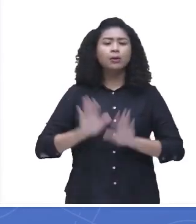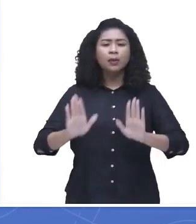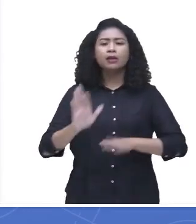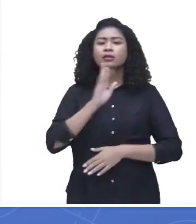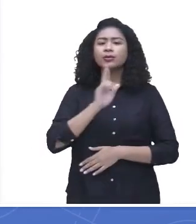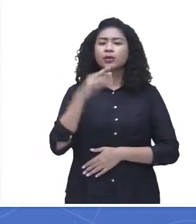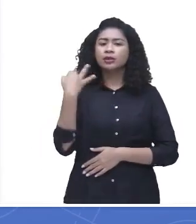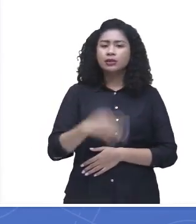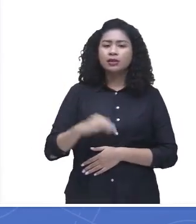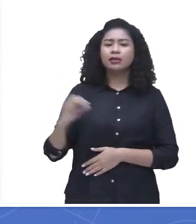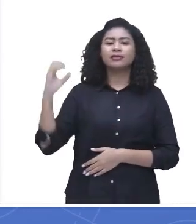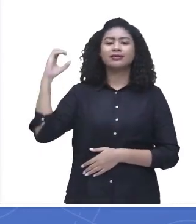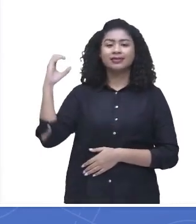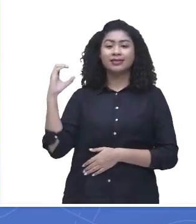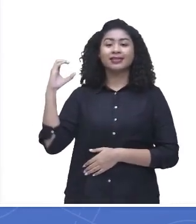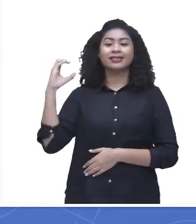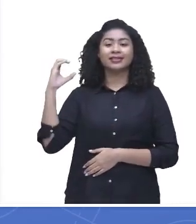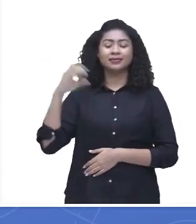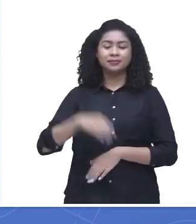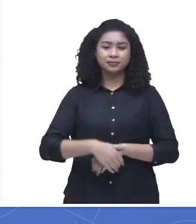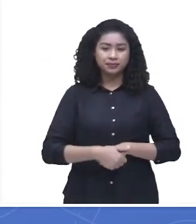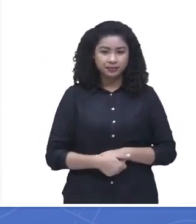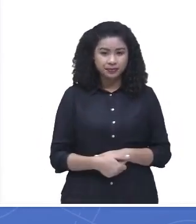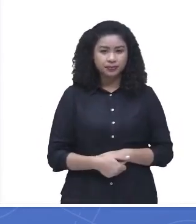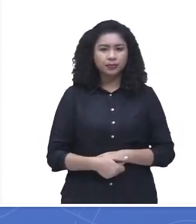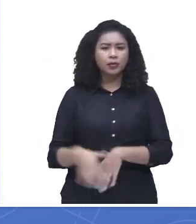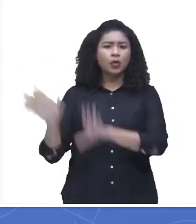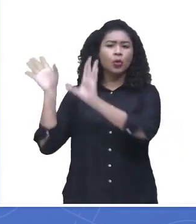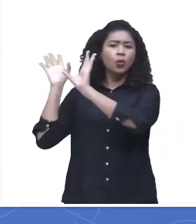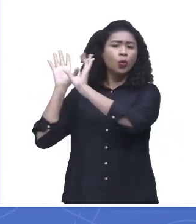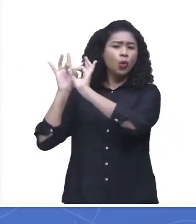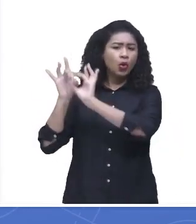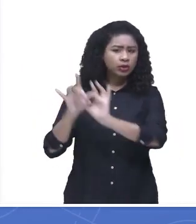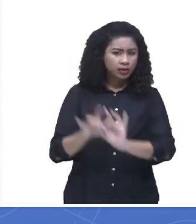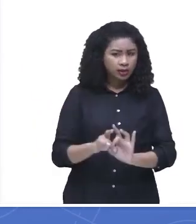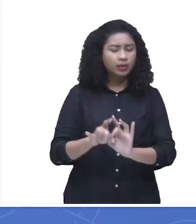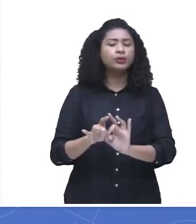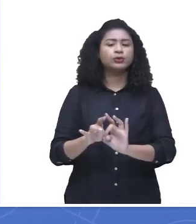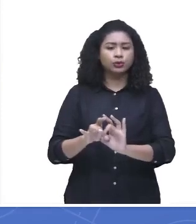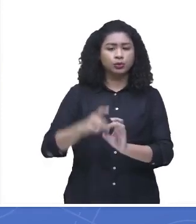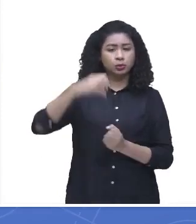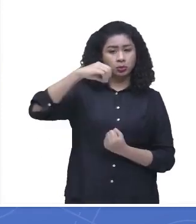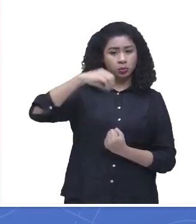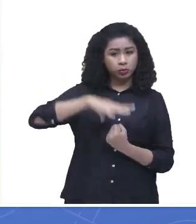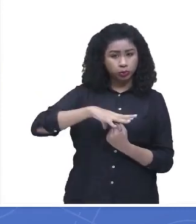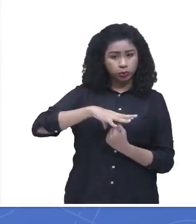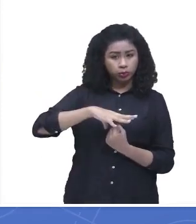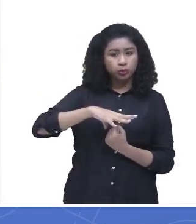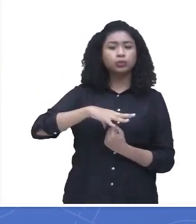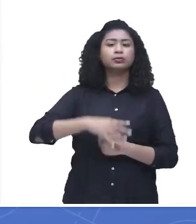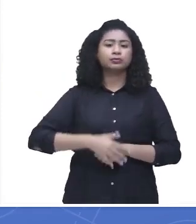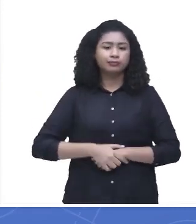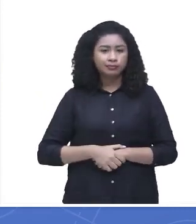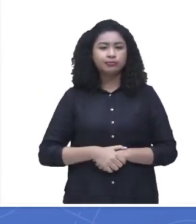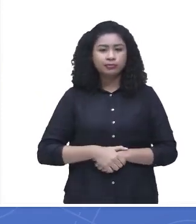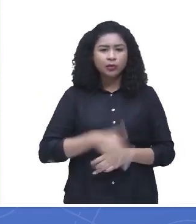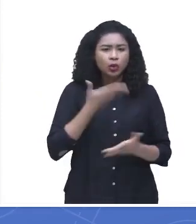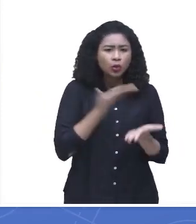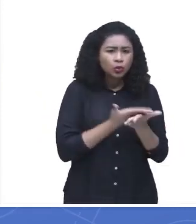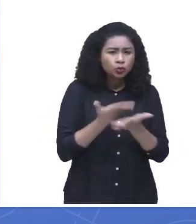letra C. Olha aí, em um contexto iluminista, os estudos